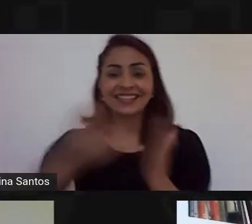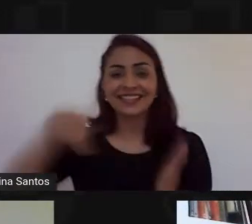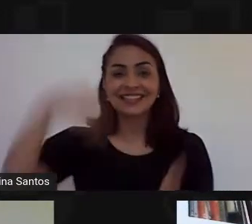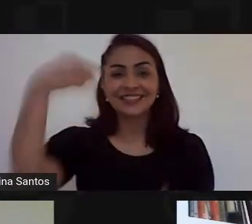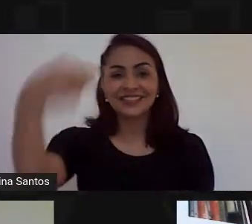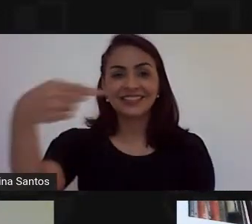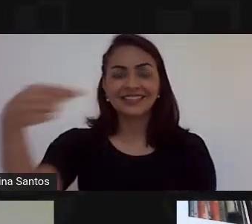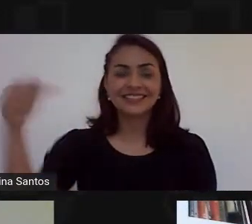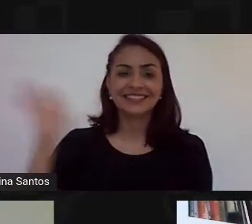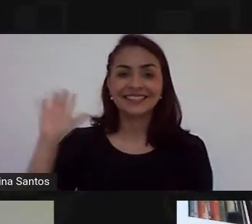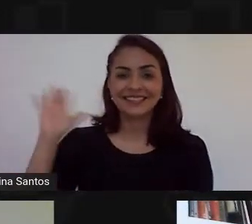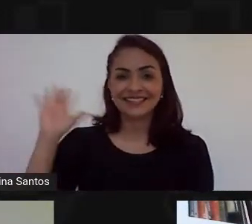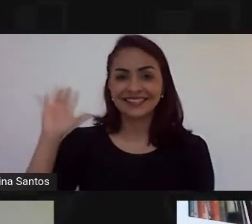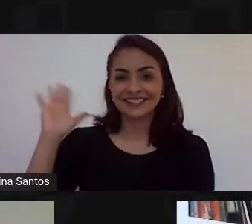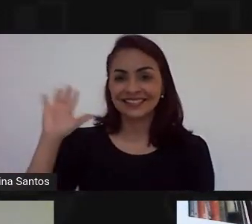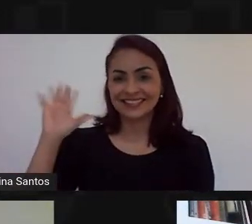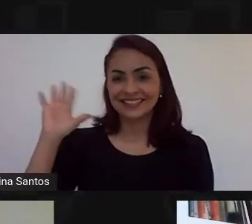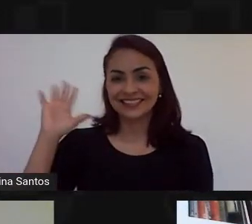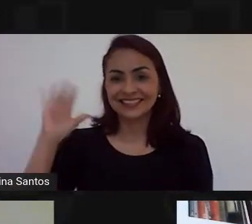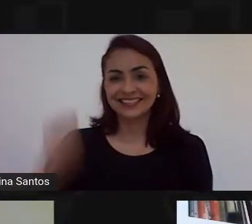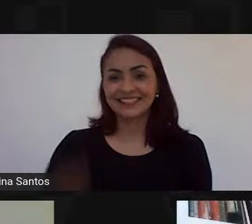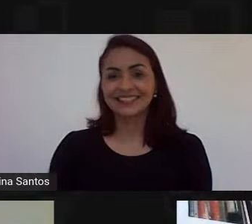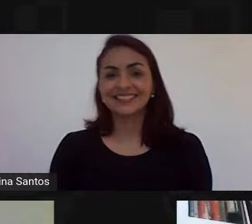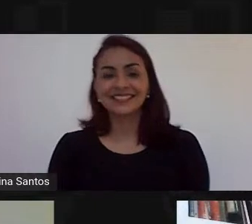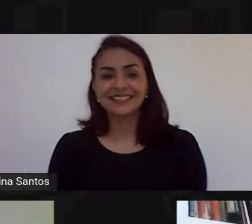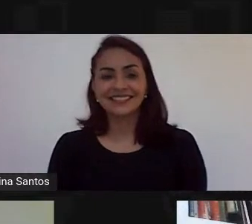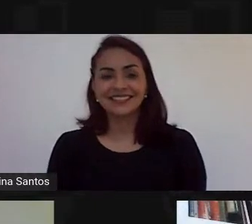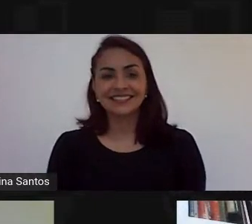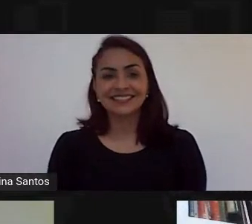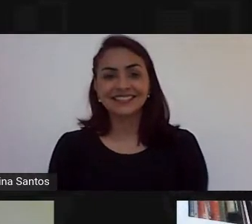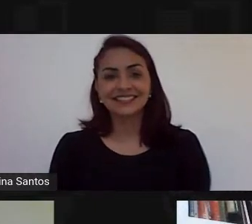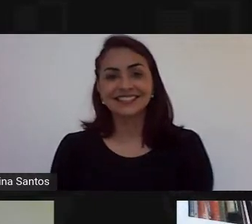Fiquem aí, aí vocês, eles vão sair. É isso, gente?